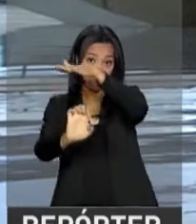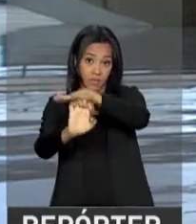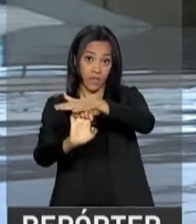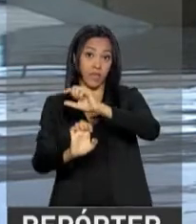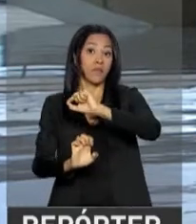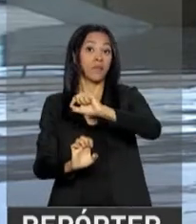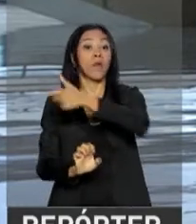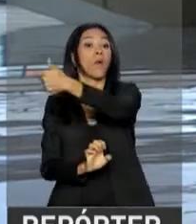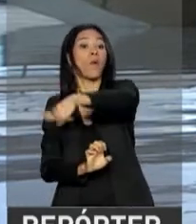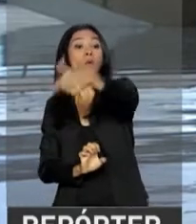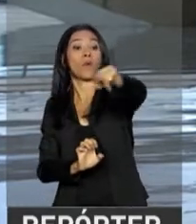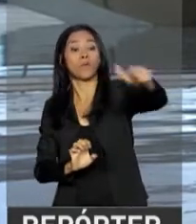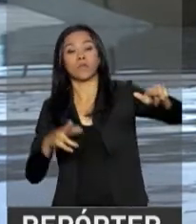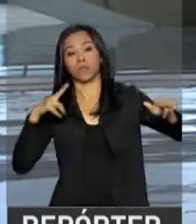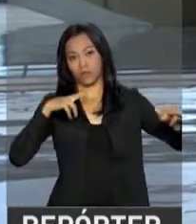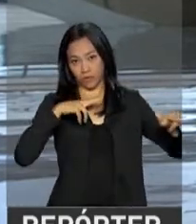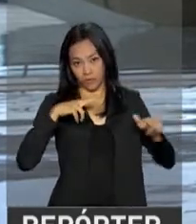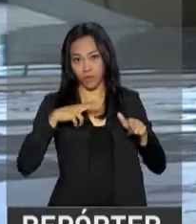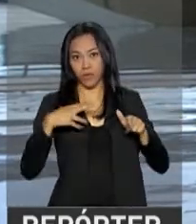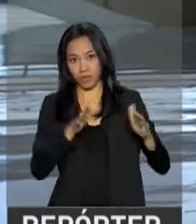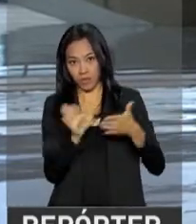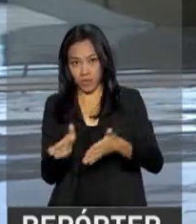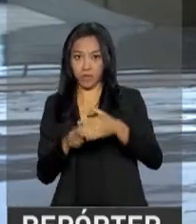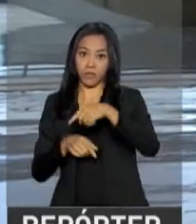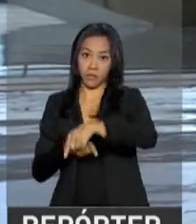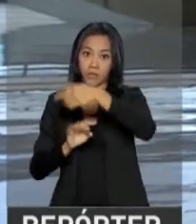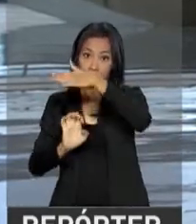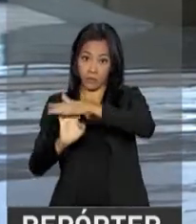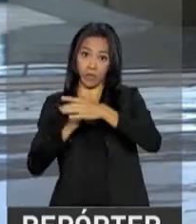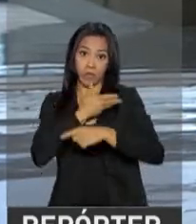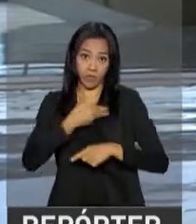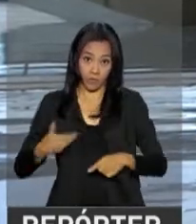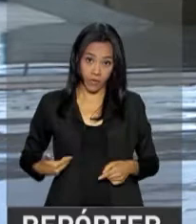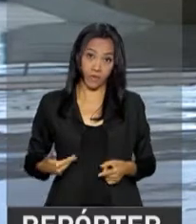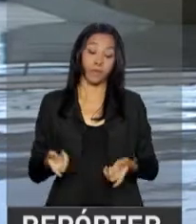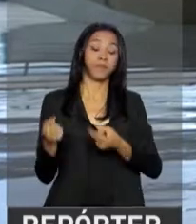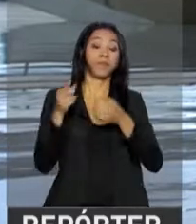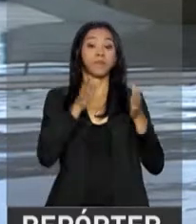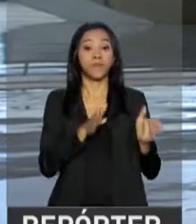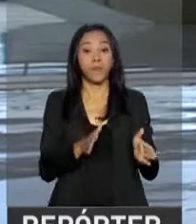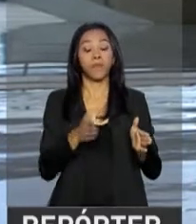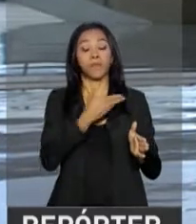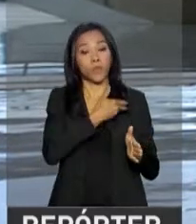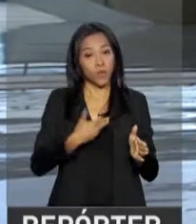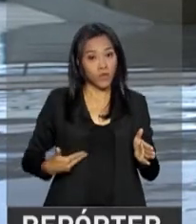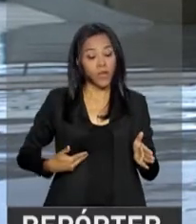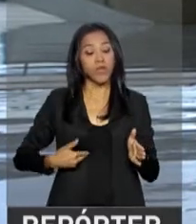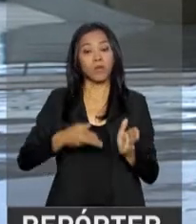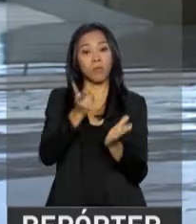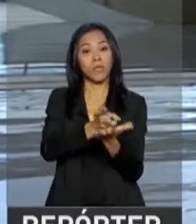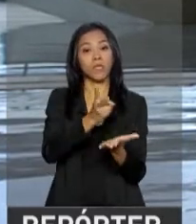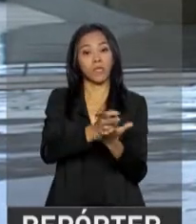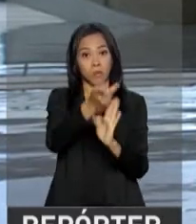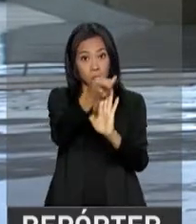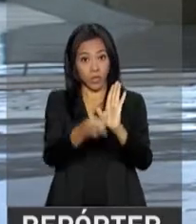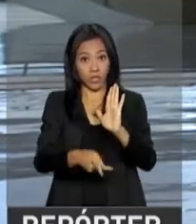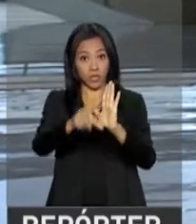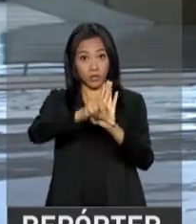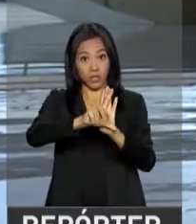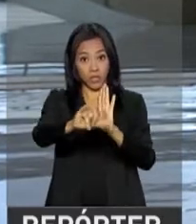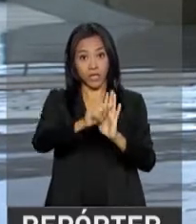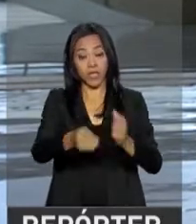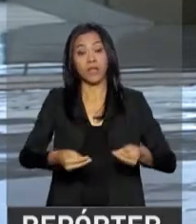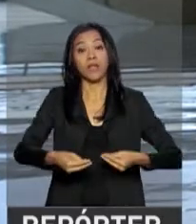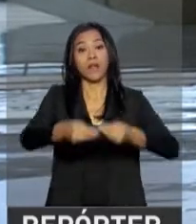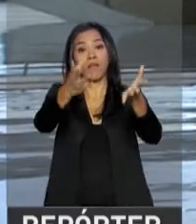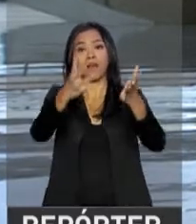de empresas privadas o governo mantém neste projeto de lei encaminhado ao congresso nacional o poder de